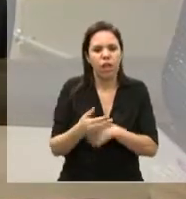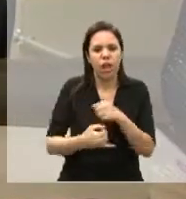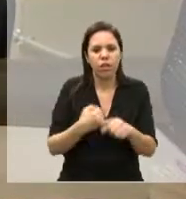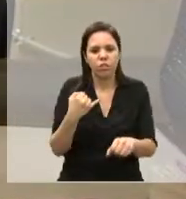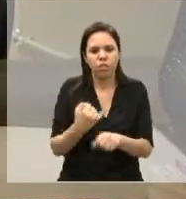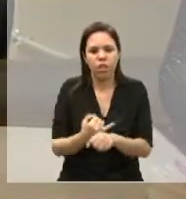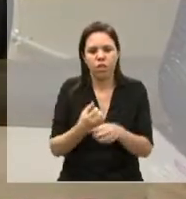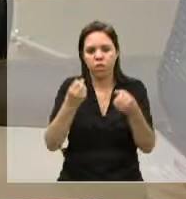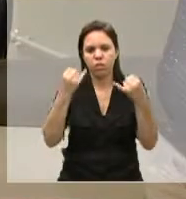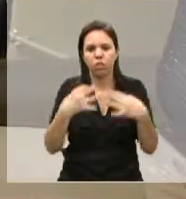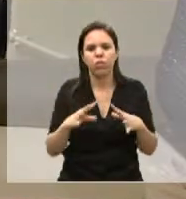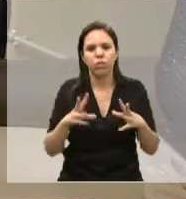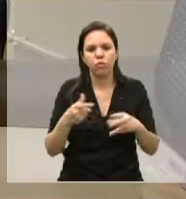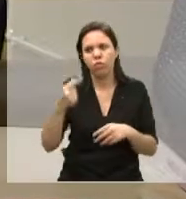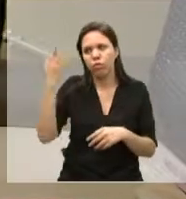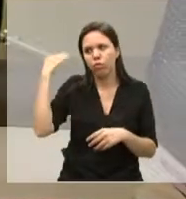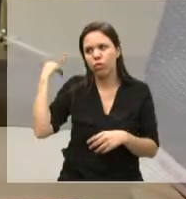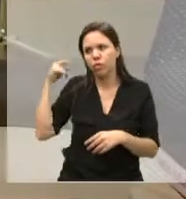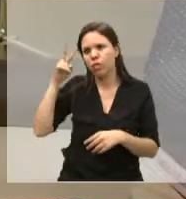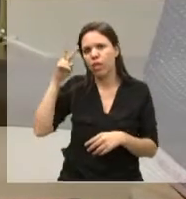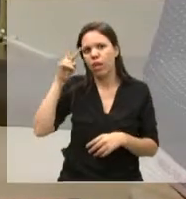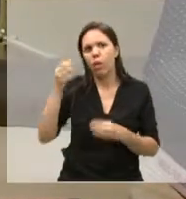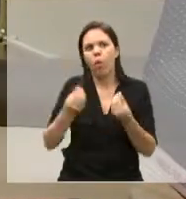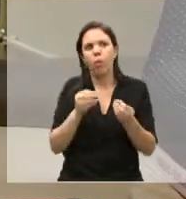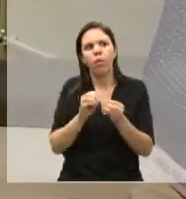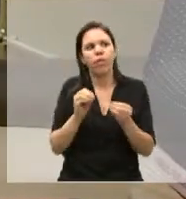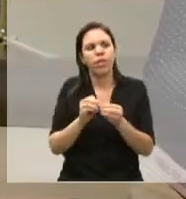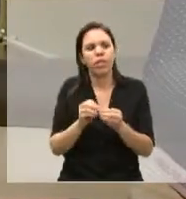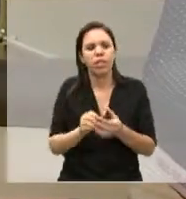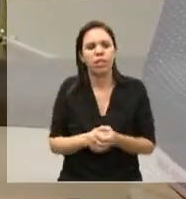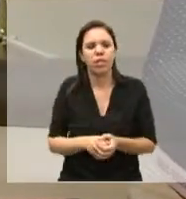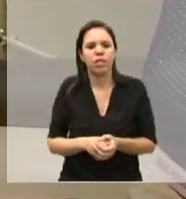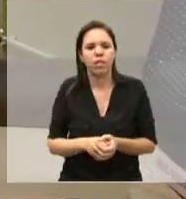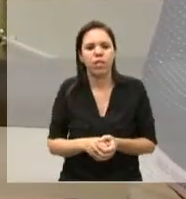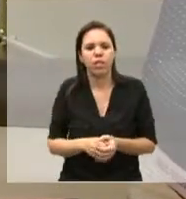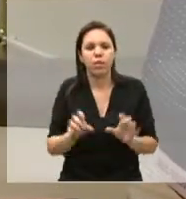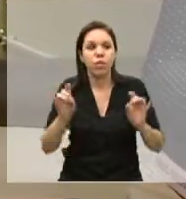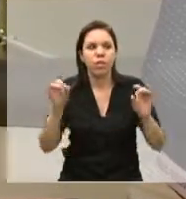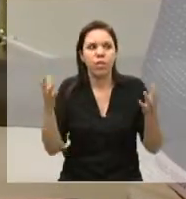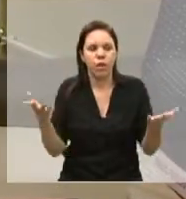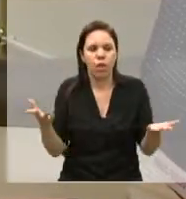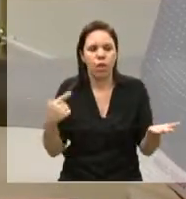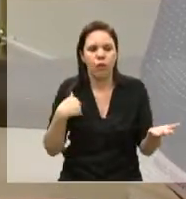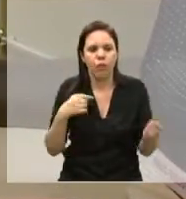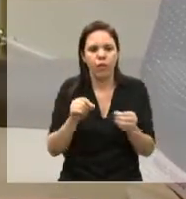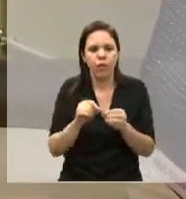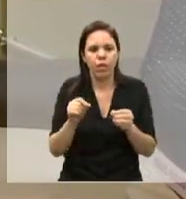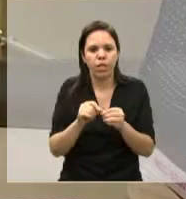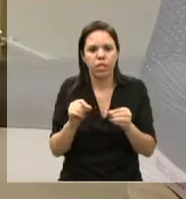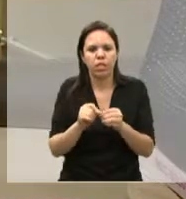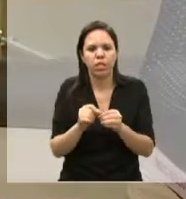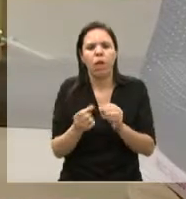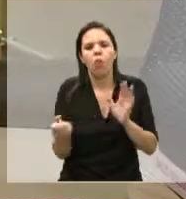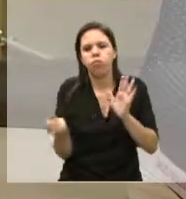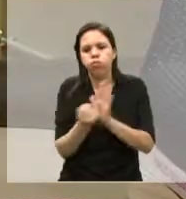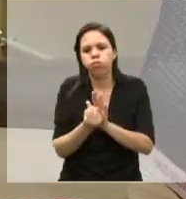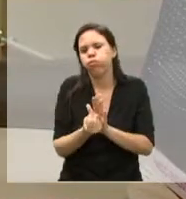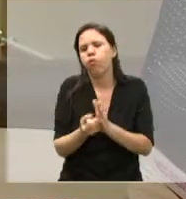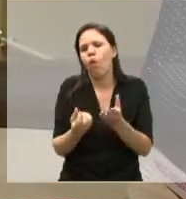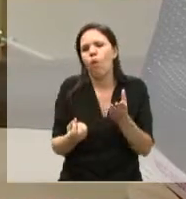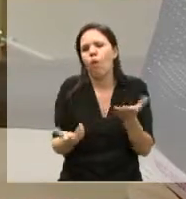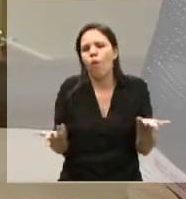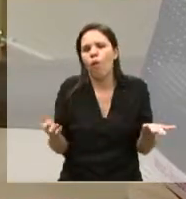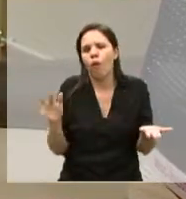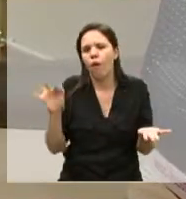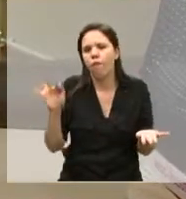e ele explica, por exemplo, outro dia eu estava precisando lembrar como fazer um diferencial. vamos fazer uma matriz, vamos fazer um fatorial. Não lembrava